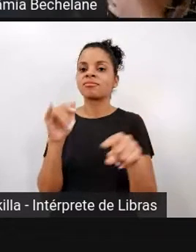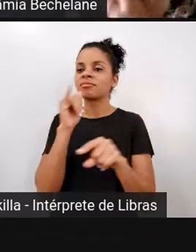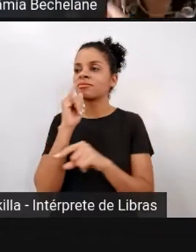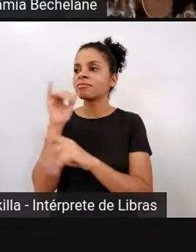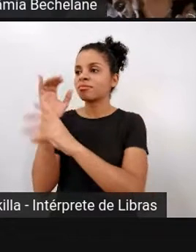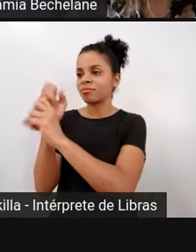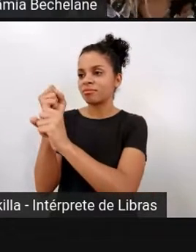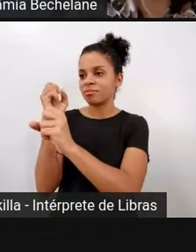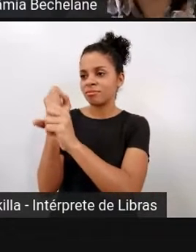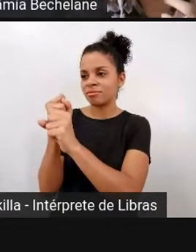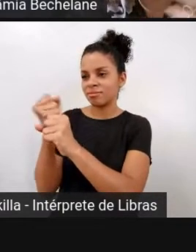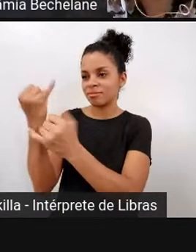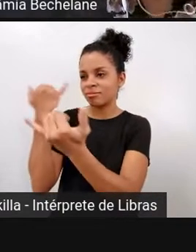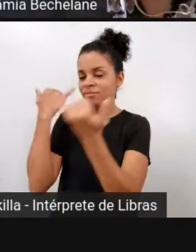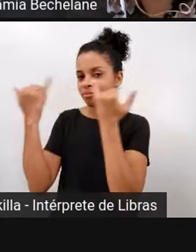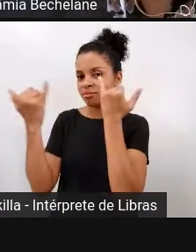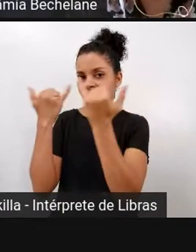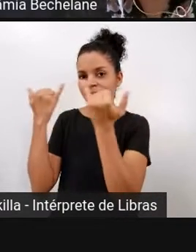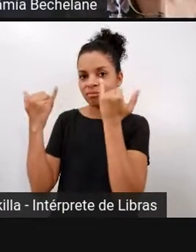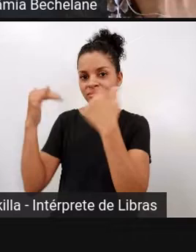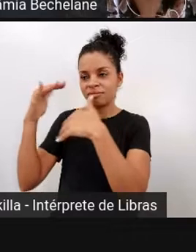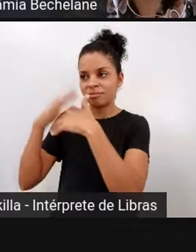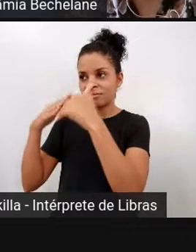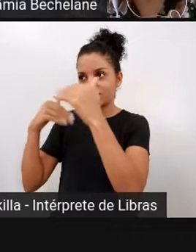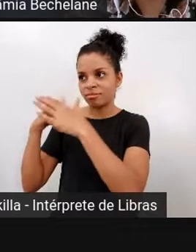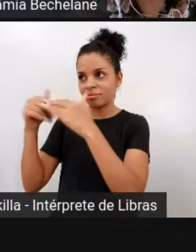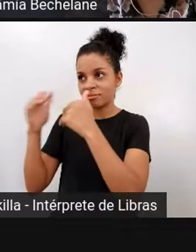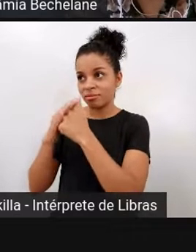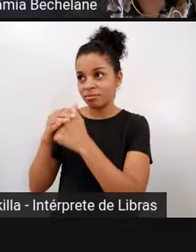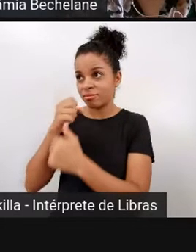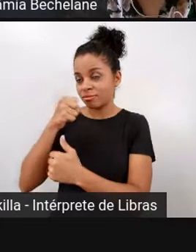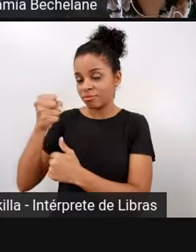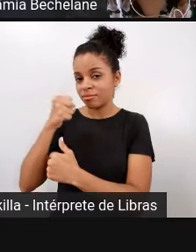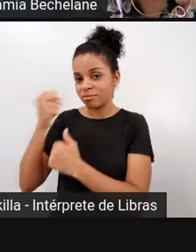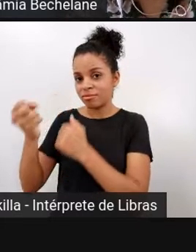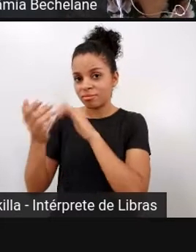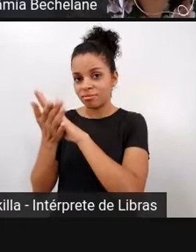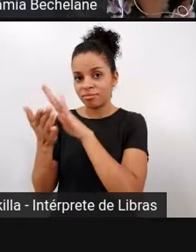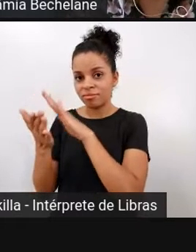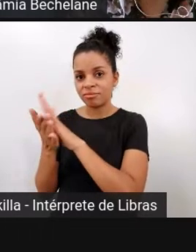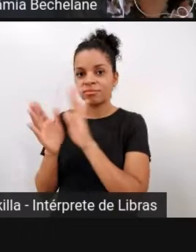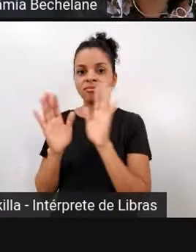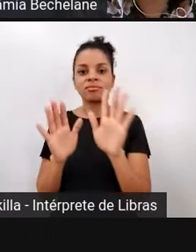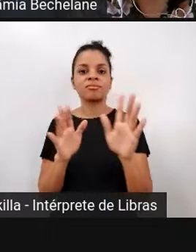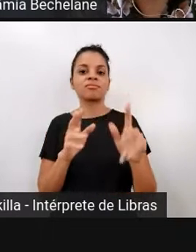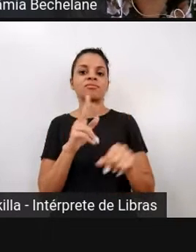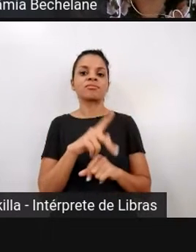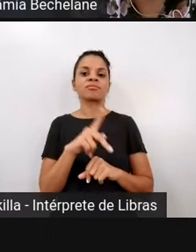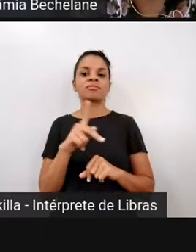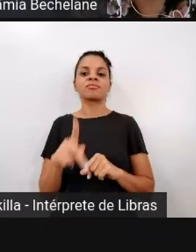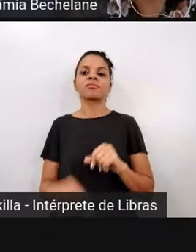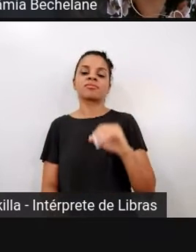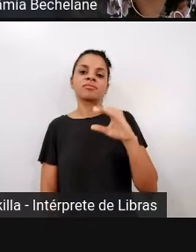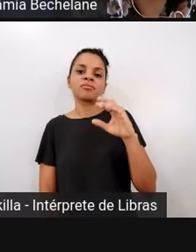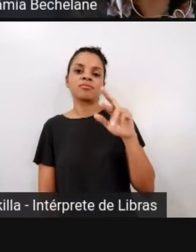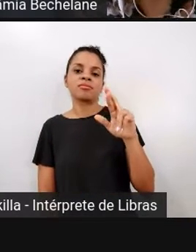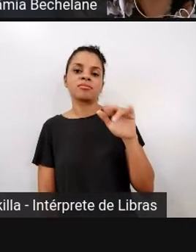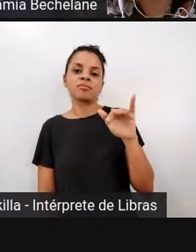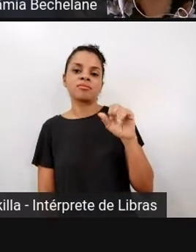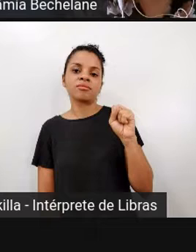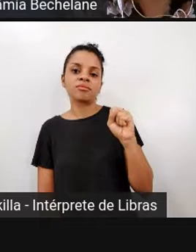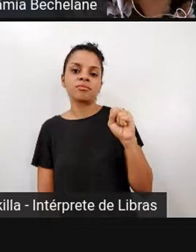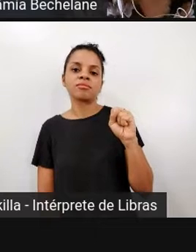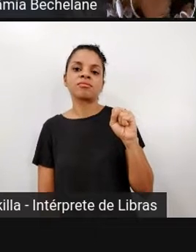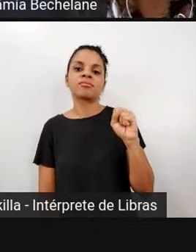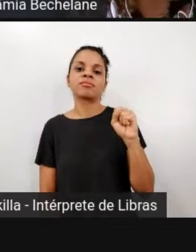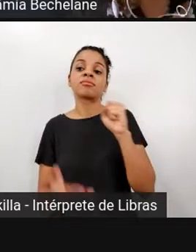a partir, né, da produção desses veículos, e a professora Cris, muito sabiamente, ela trouxe